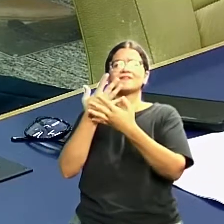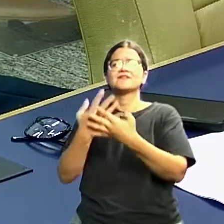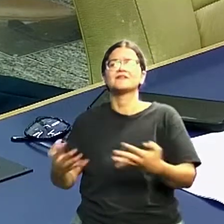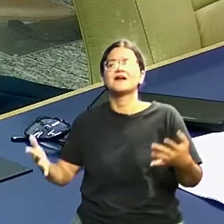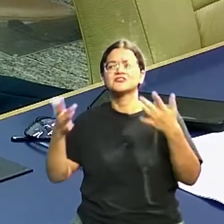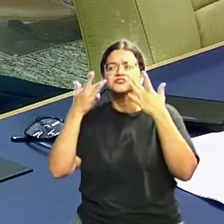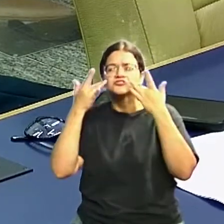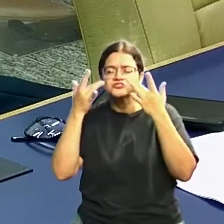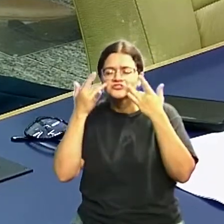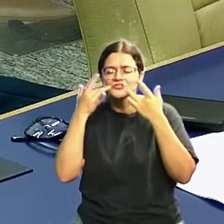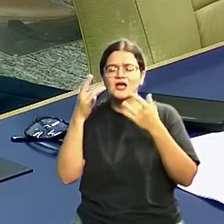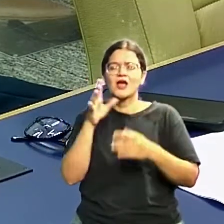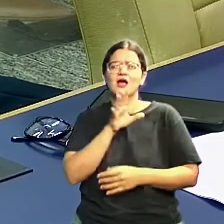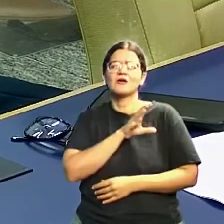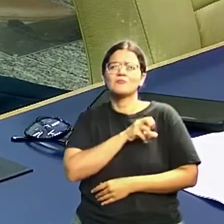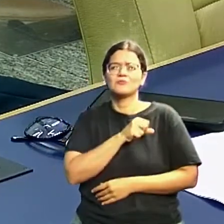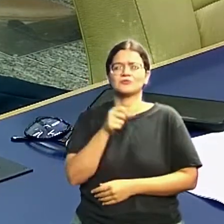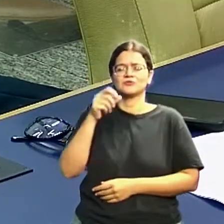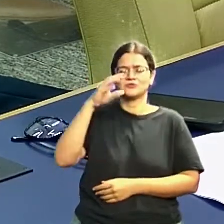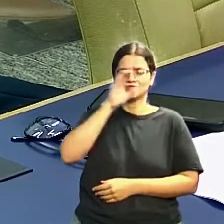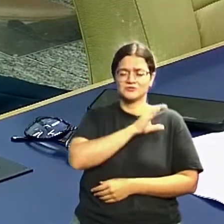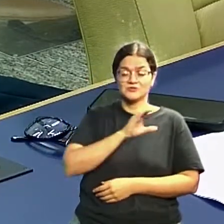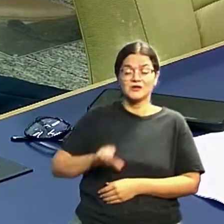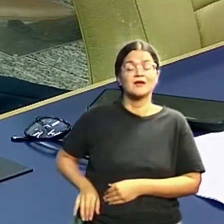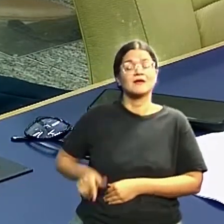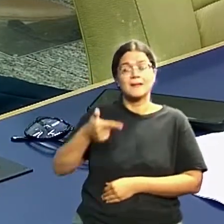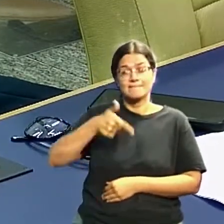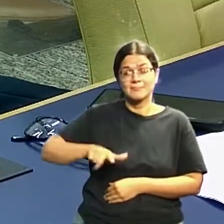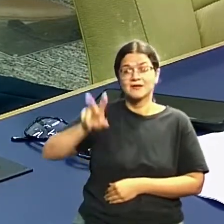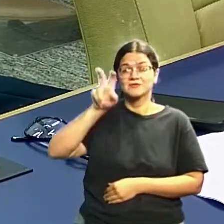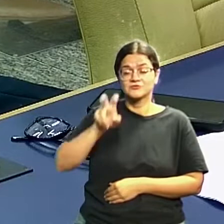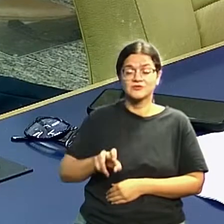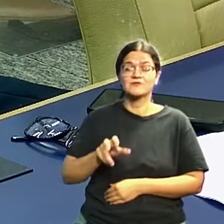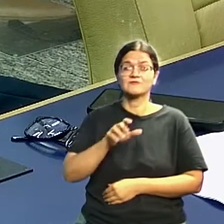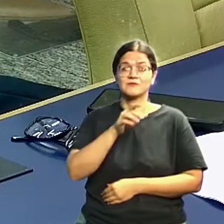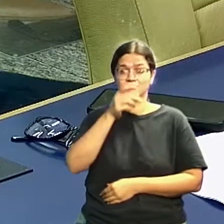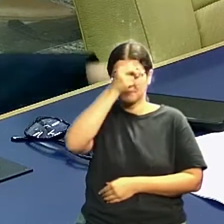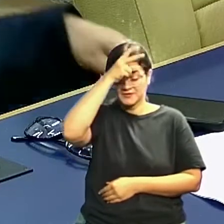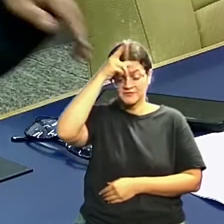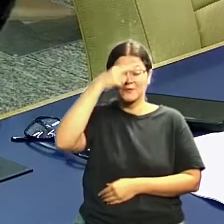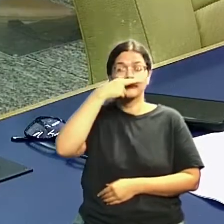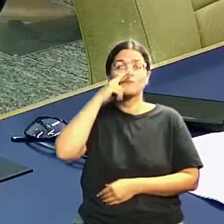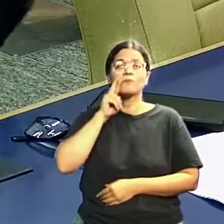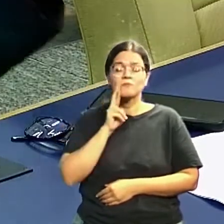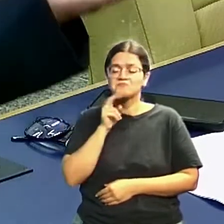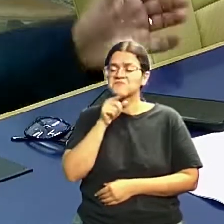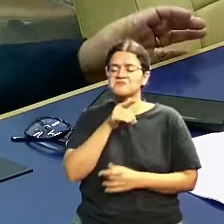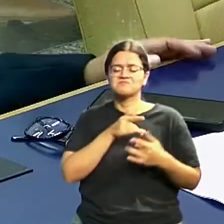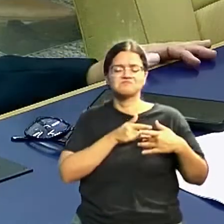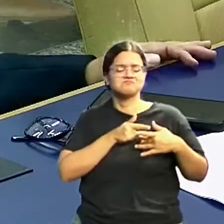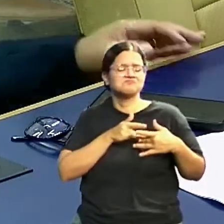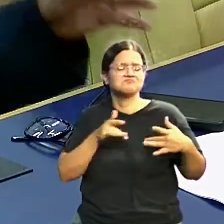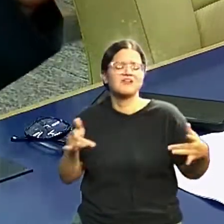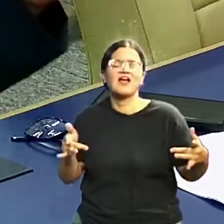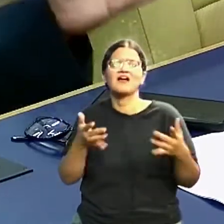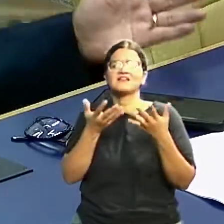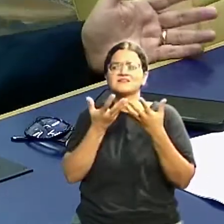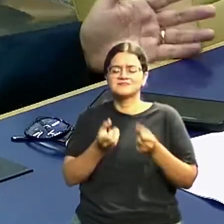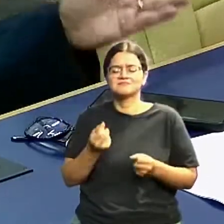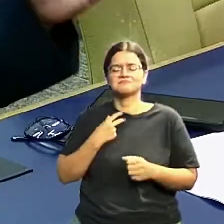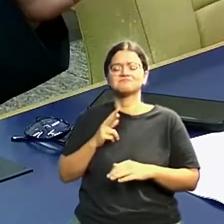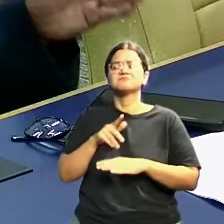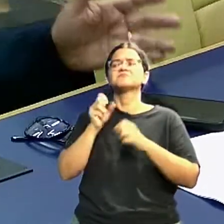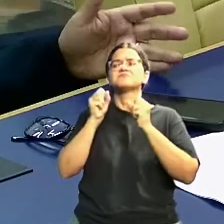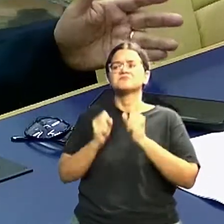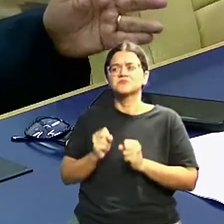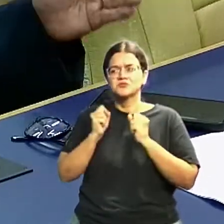Paixão de Cristo. E mais uma vez, prefeito Rogério Cruz, de coração aberto, desprovido de qualquer vaidade, se